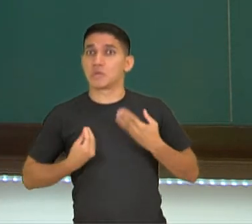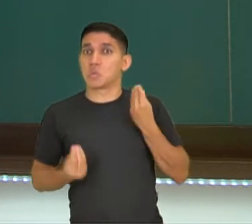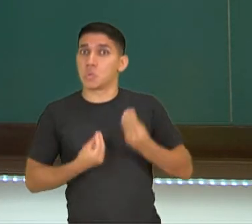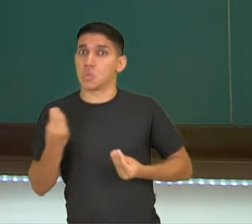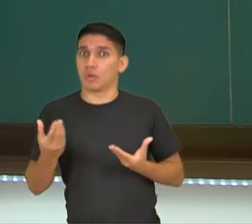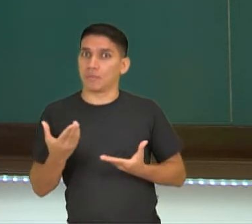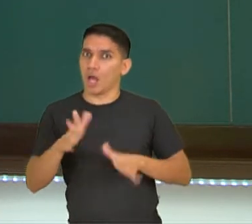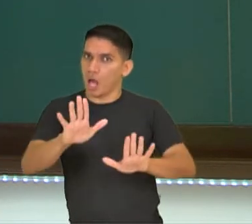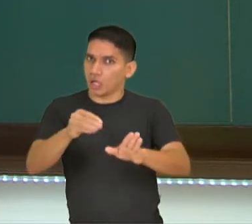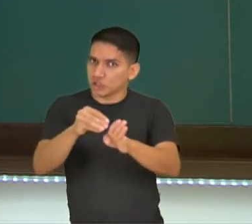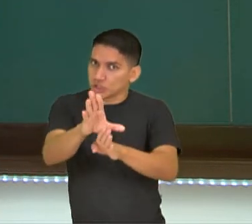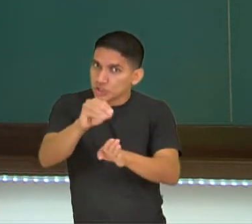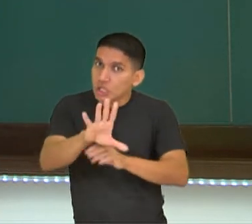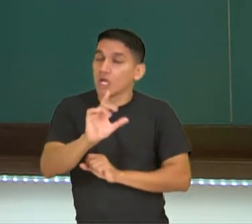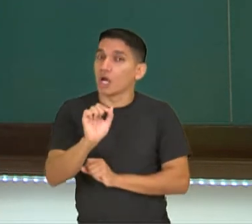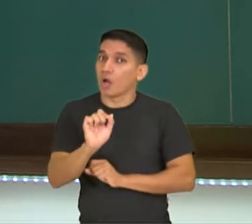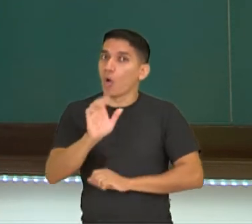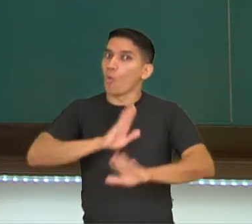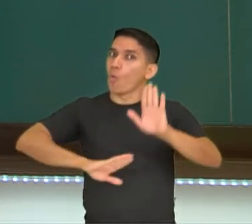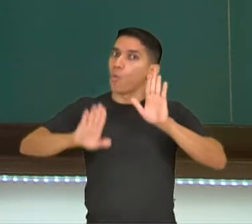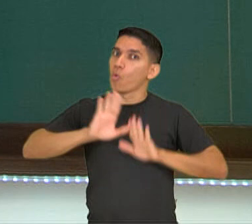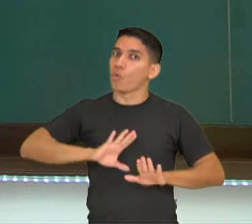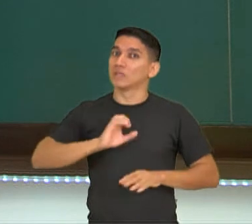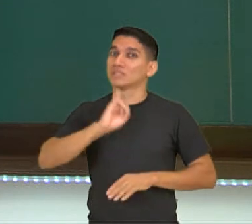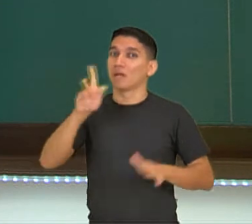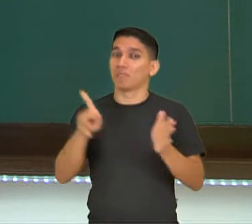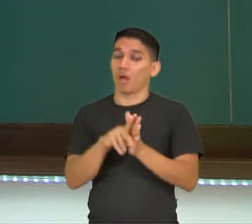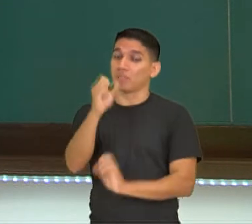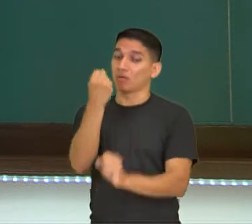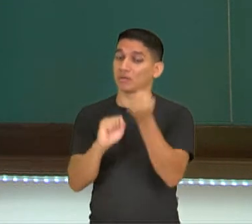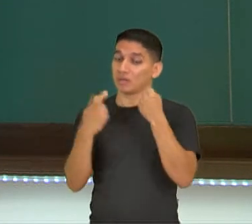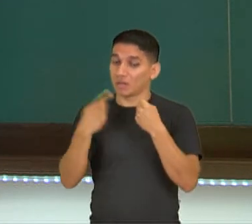os industrializados, com os salgadinhos, com as coisas que têm muito sal, tá